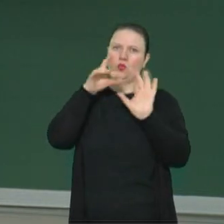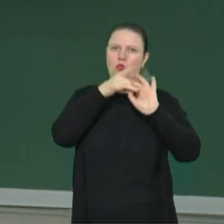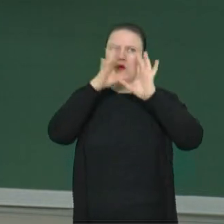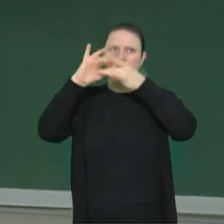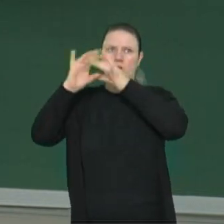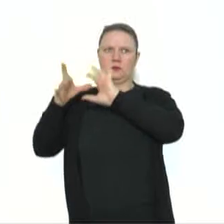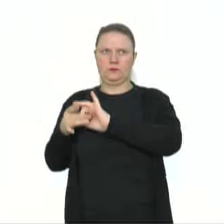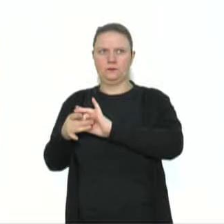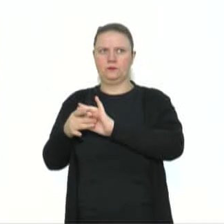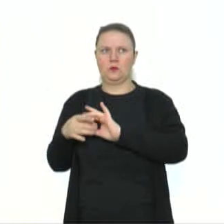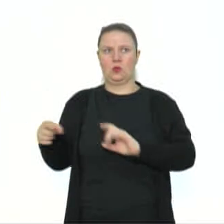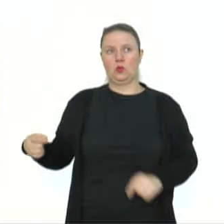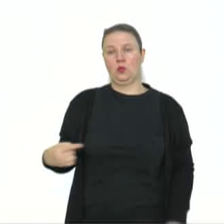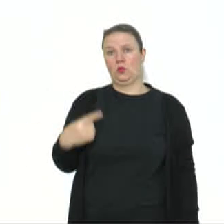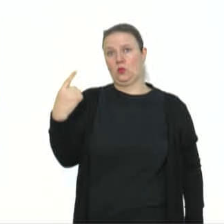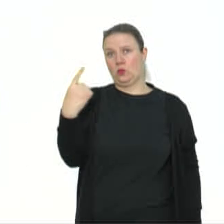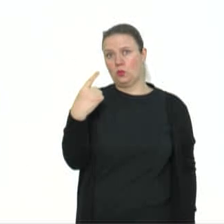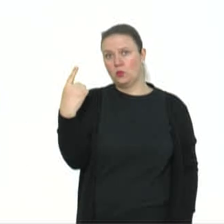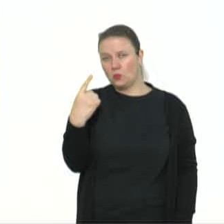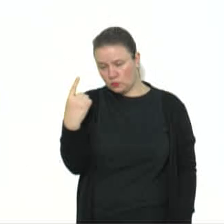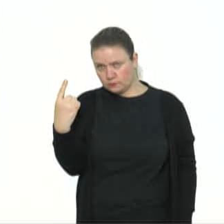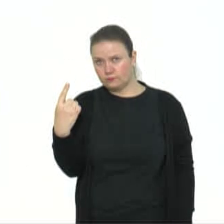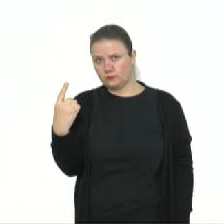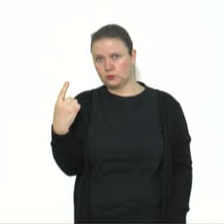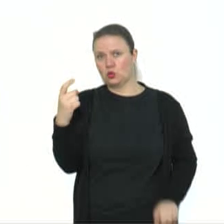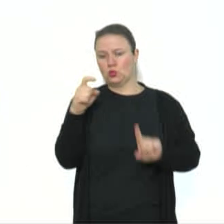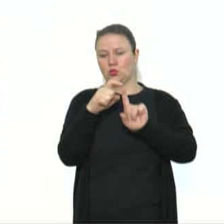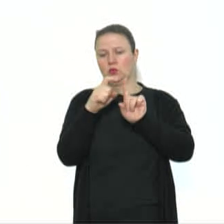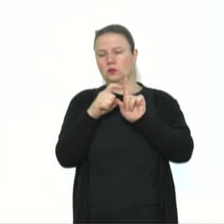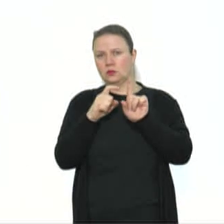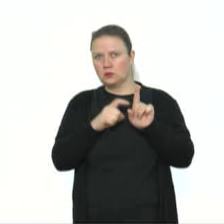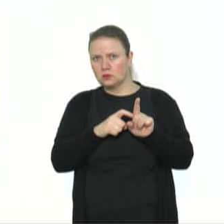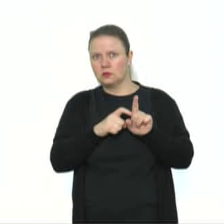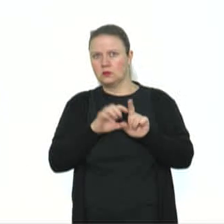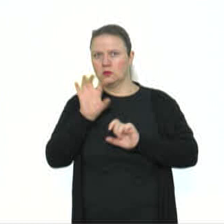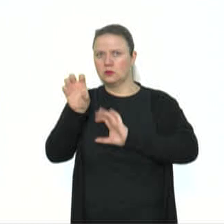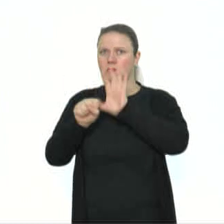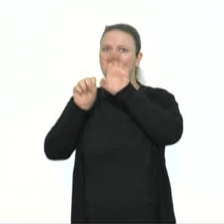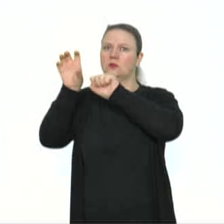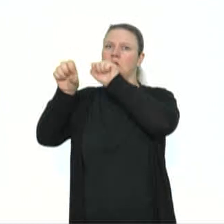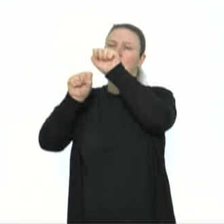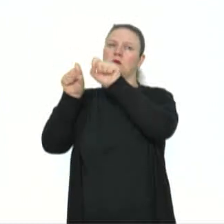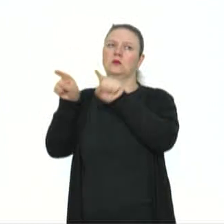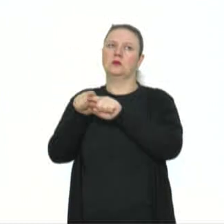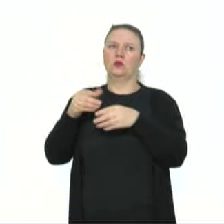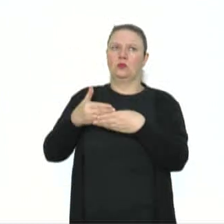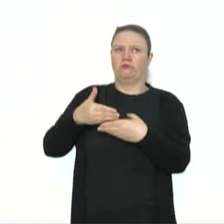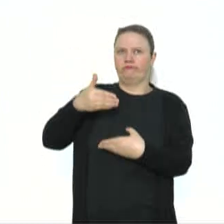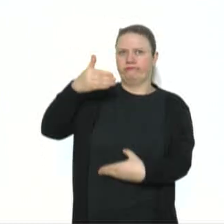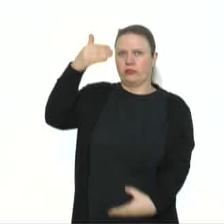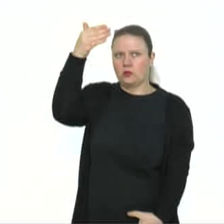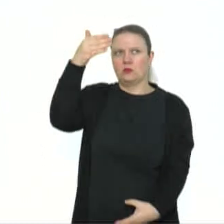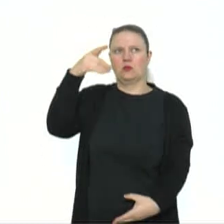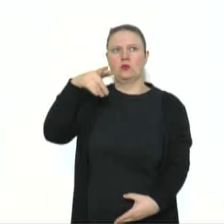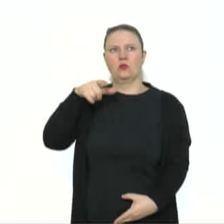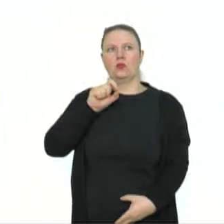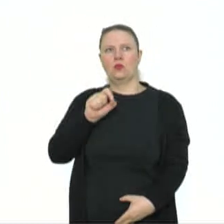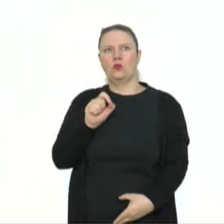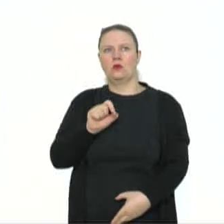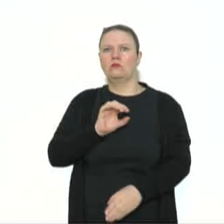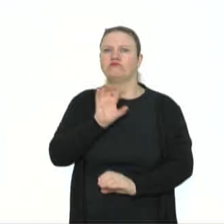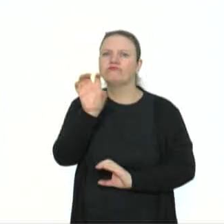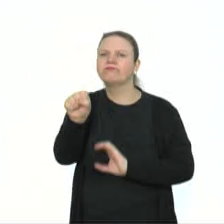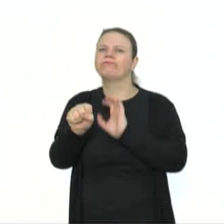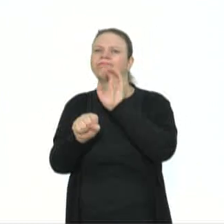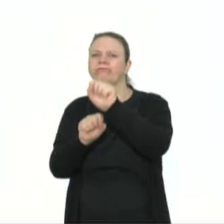está retratado uma das disciplinas da escalada, né? Então temos aqui um paredão, onde os atletas estão subindo